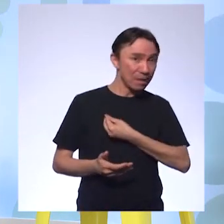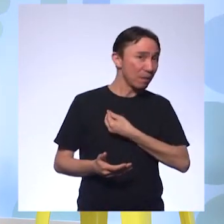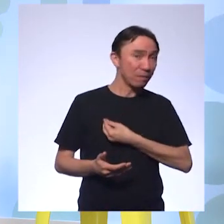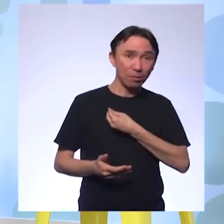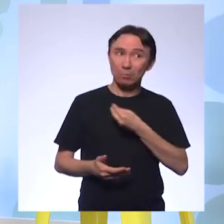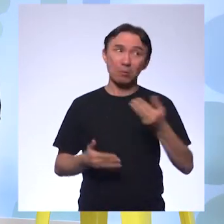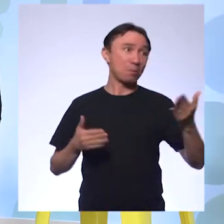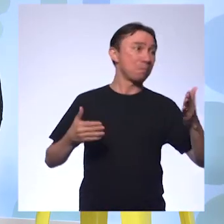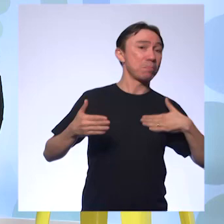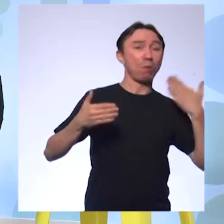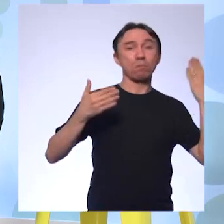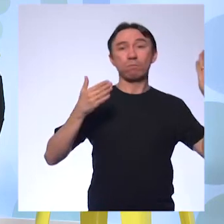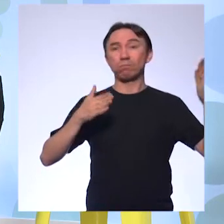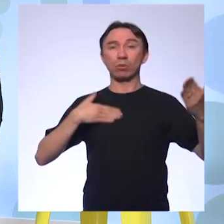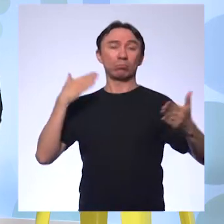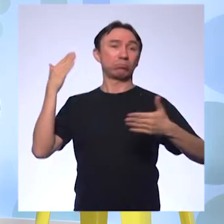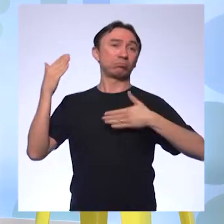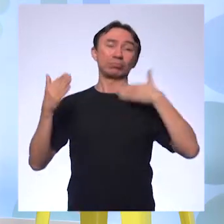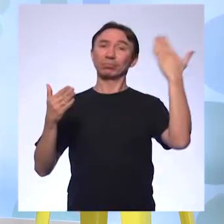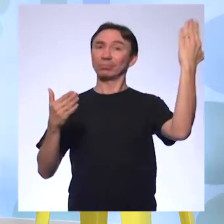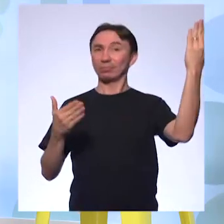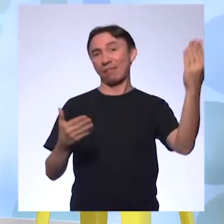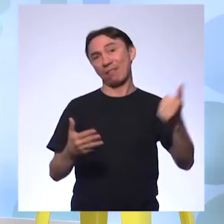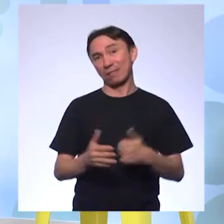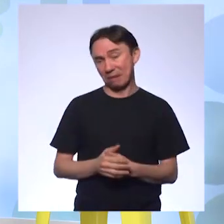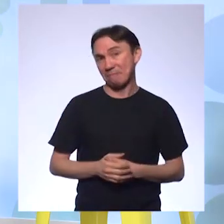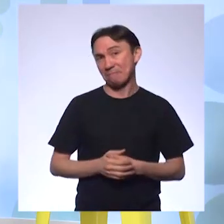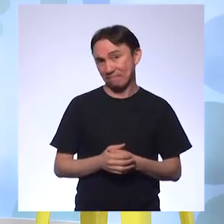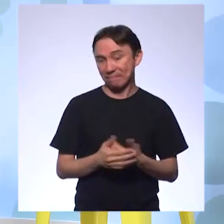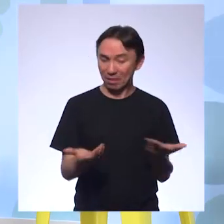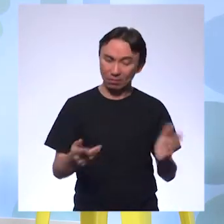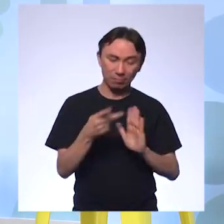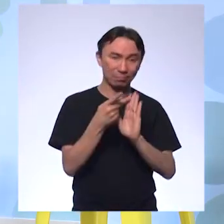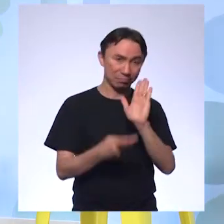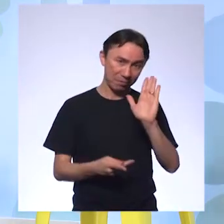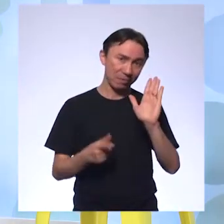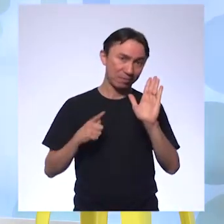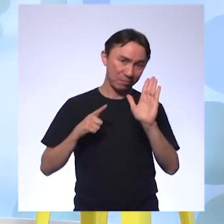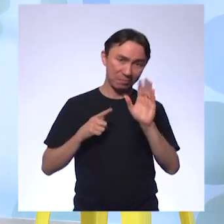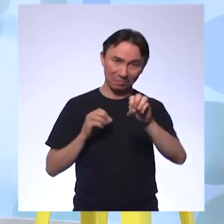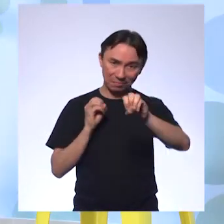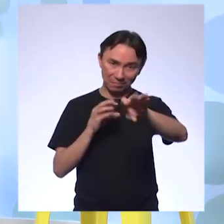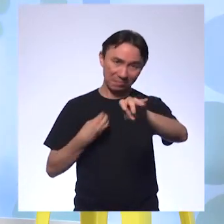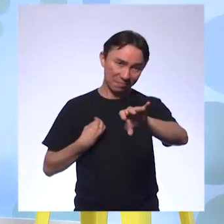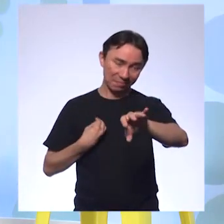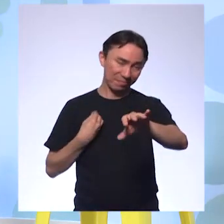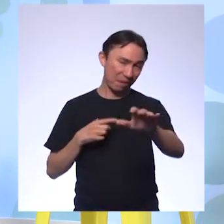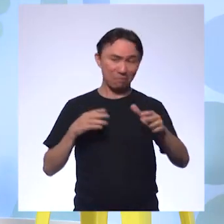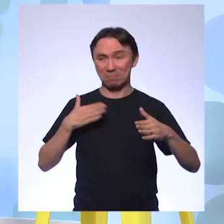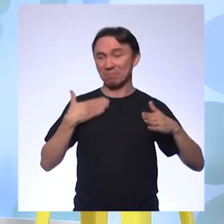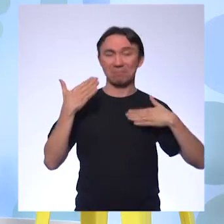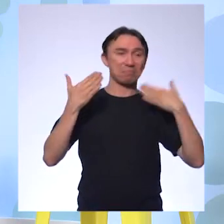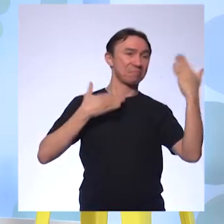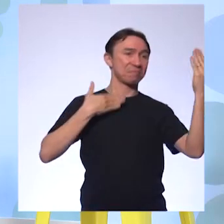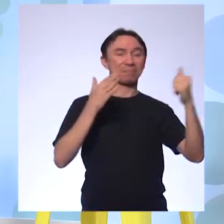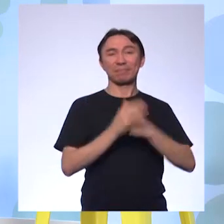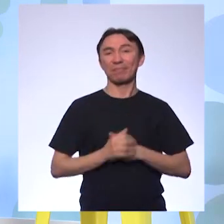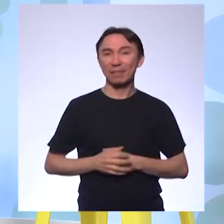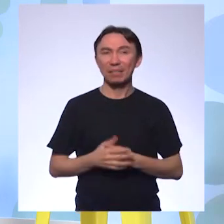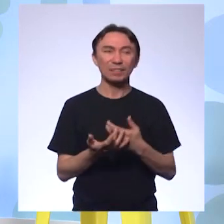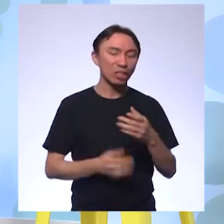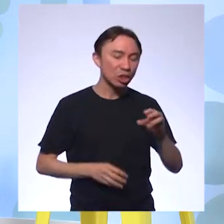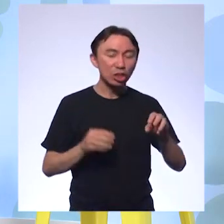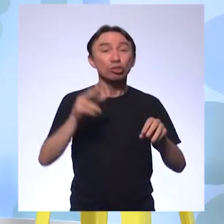gente trabalha muito aqui no projeto de vida a questão da imprevisibilidade. Então, assim como a vida, o xadrez ou mesmo o